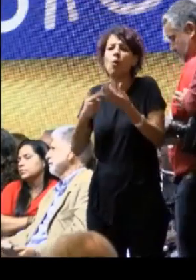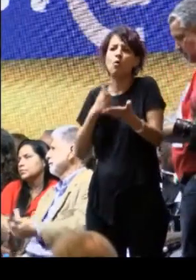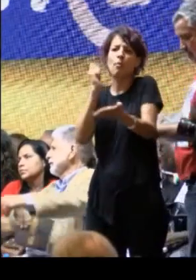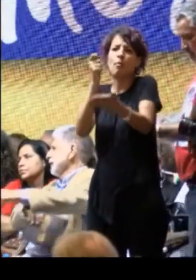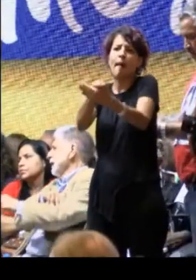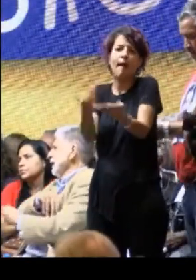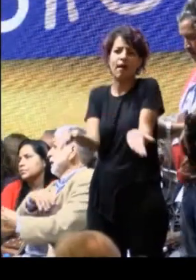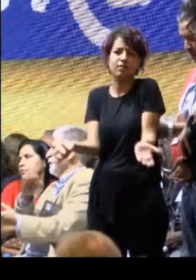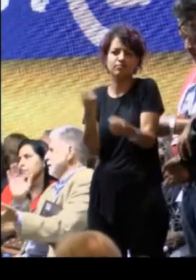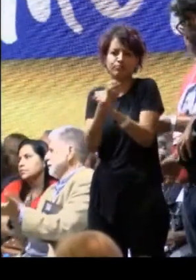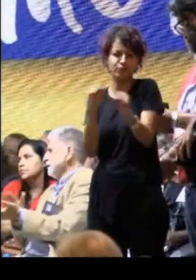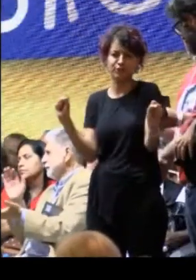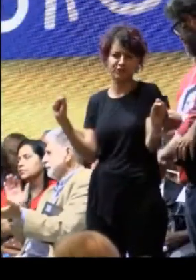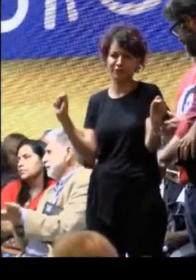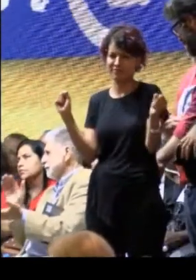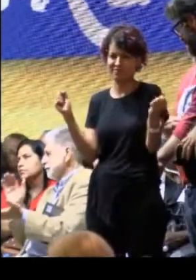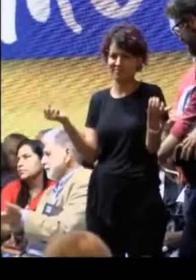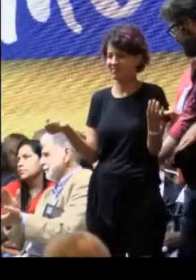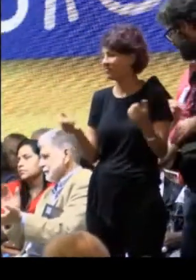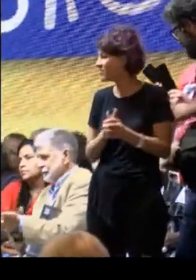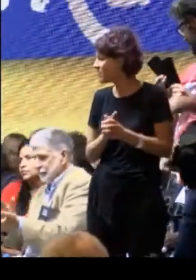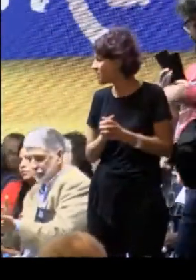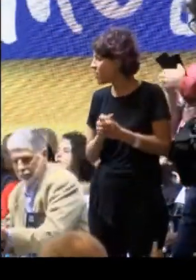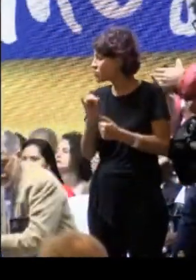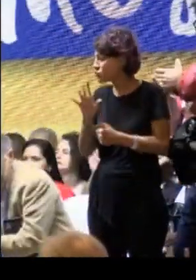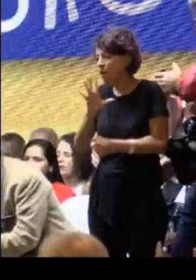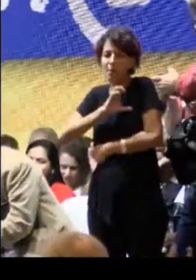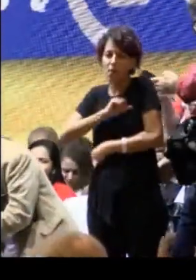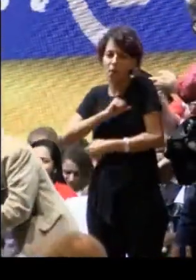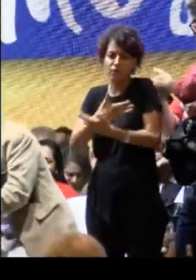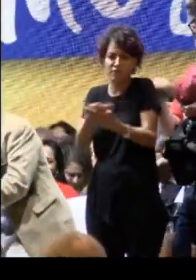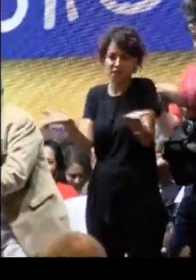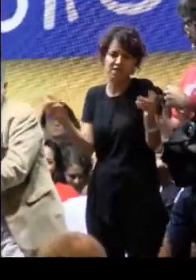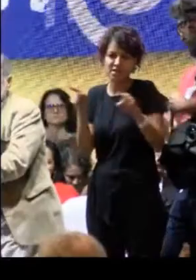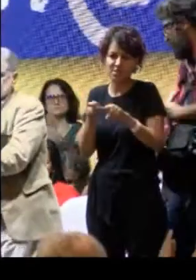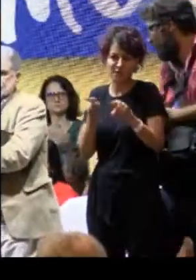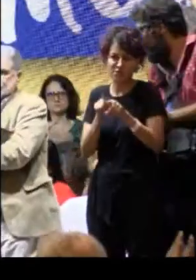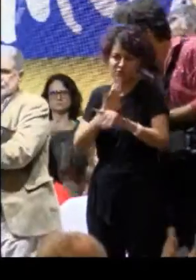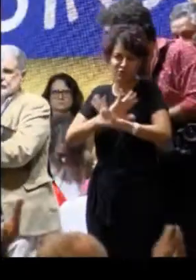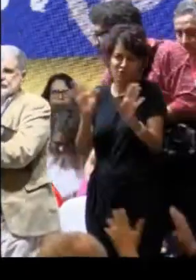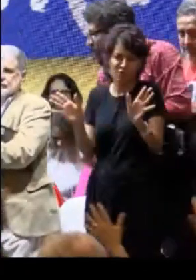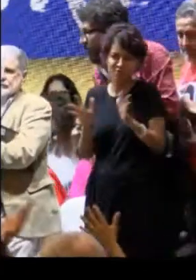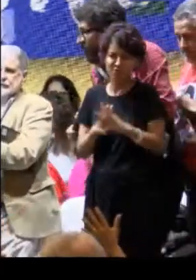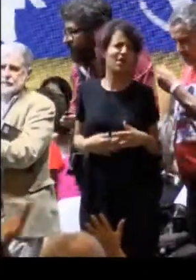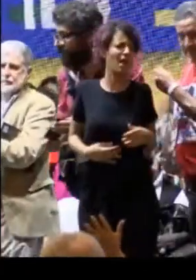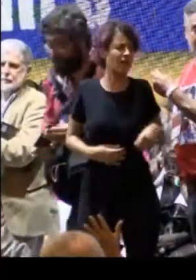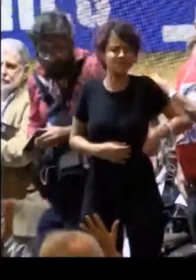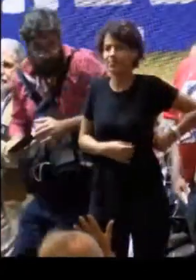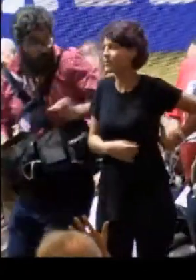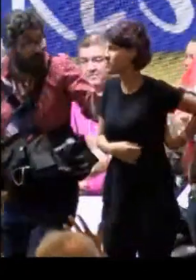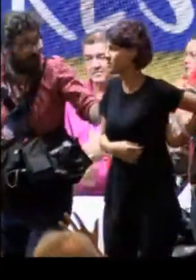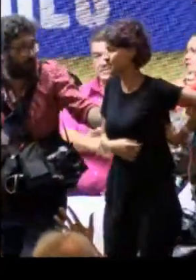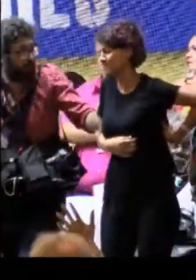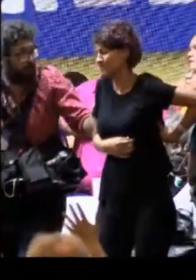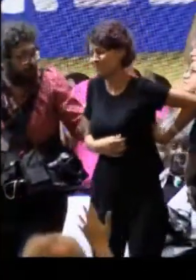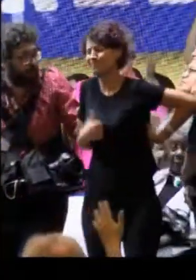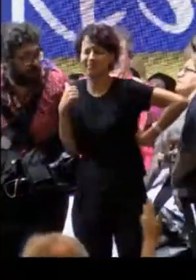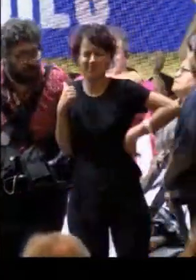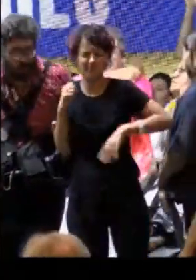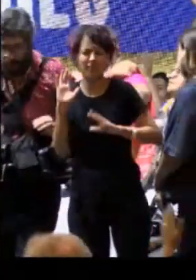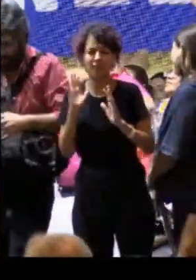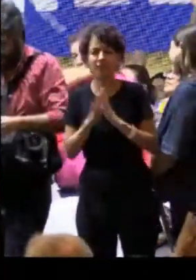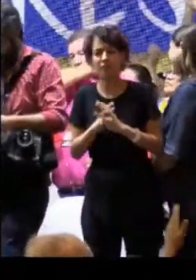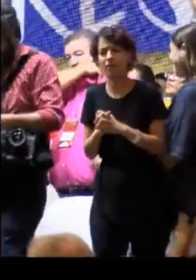vocês, só retribuindo o amor e o carinho que vocês dedicaram a mim. Viva o Partido